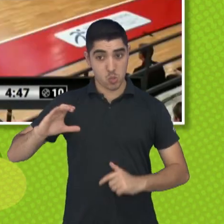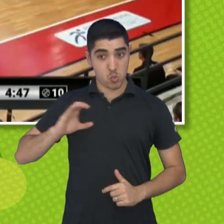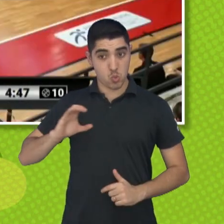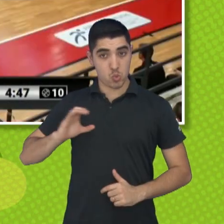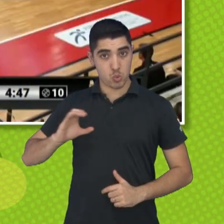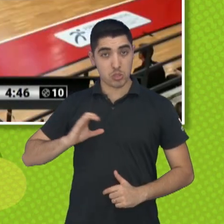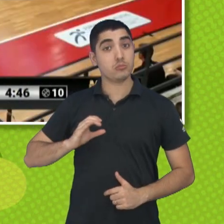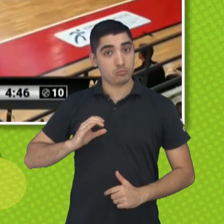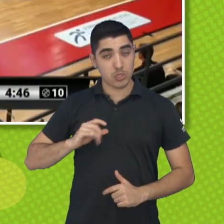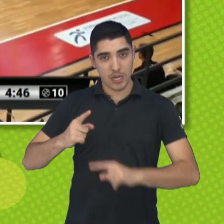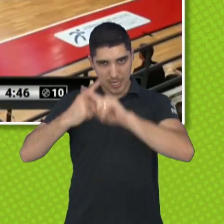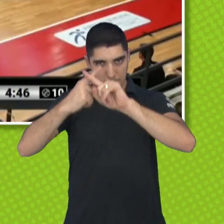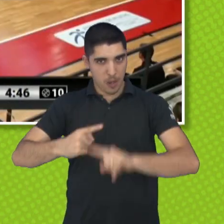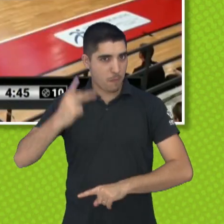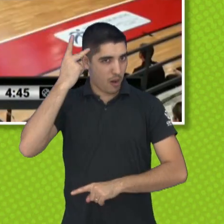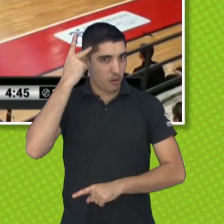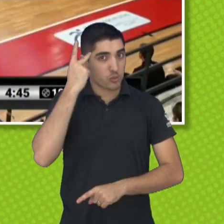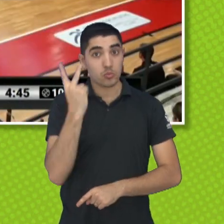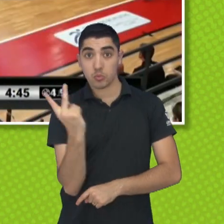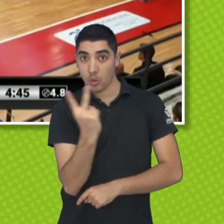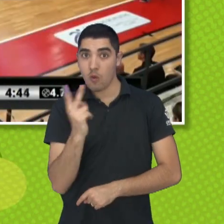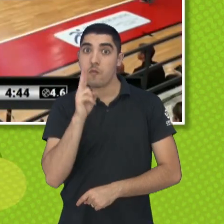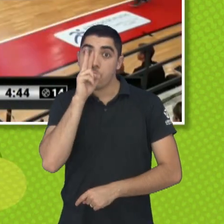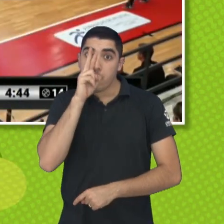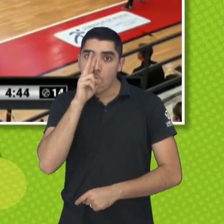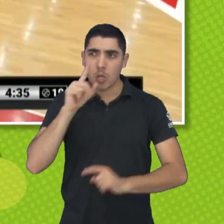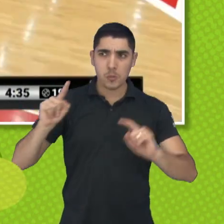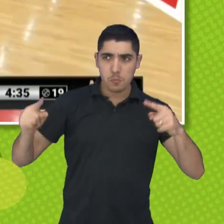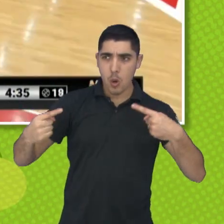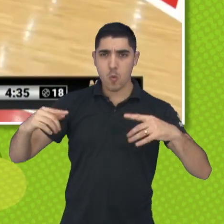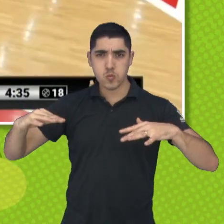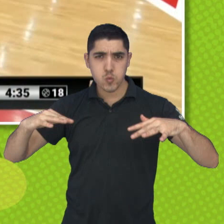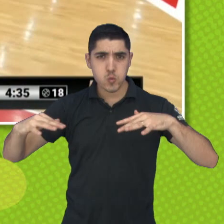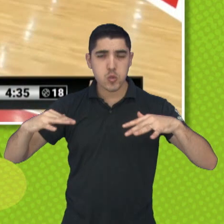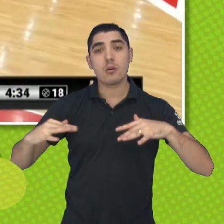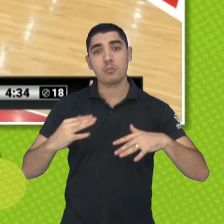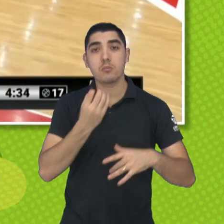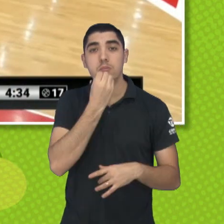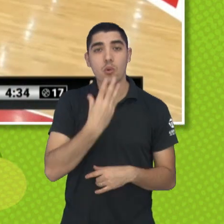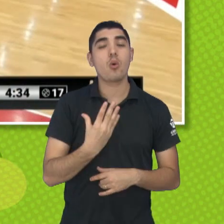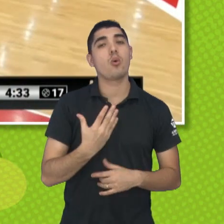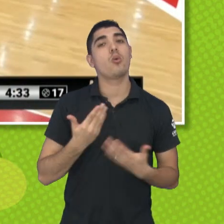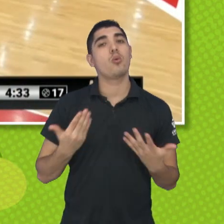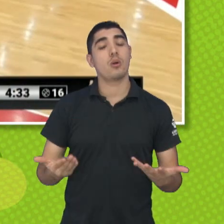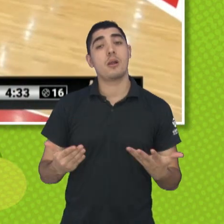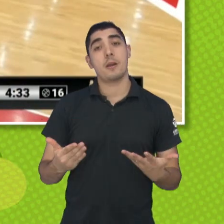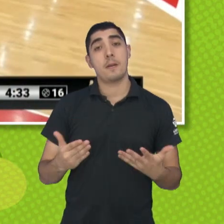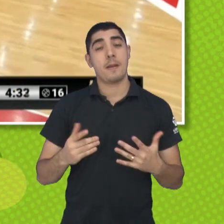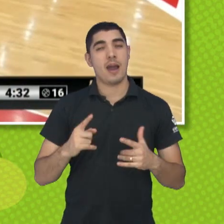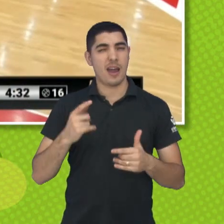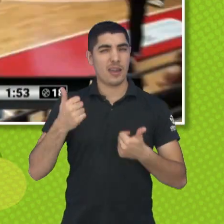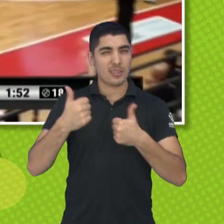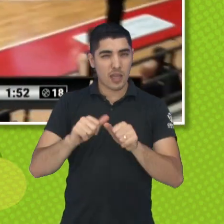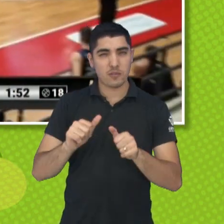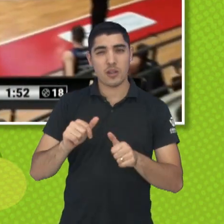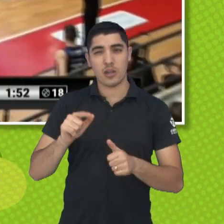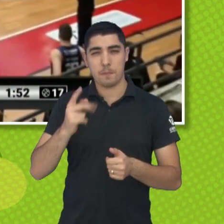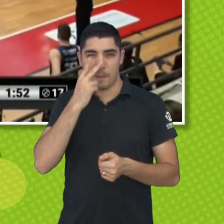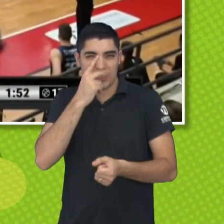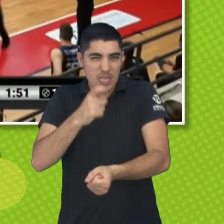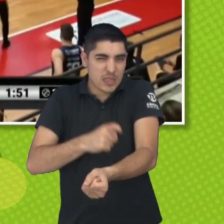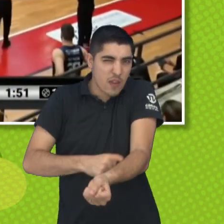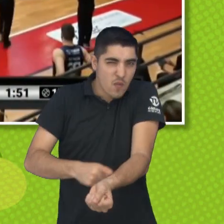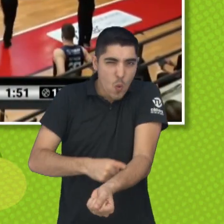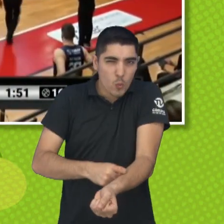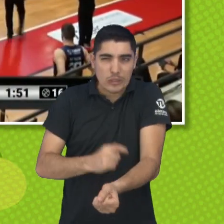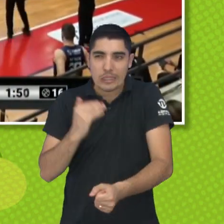Campeonato Paulista, tanto na primeira fase, que teve aquele jogo nervoso, né? Que foi super baixo o placar, mas foi um jogo muito nervoso, com